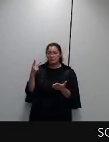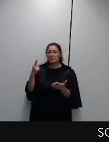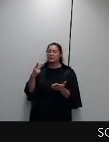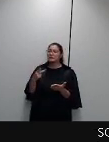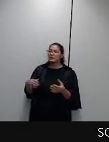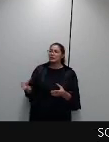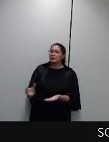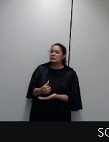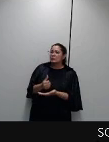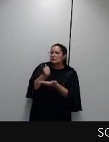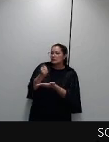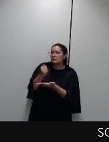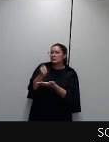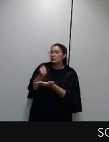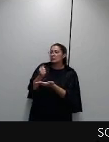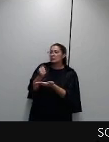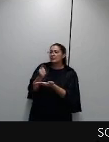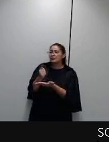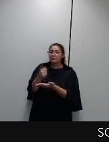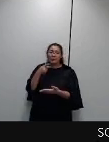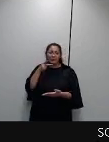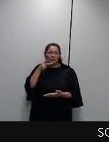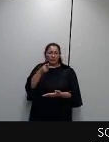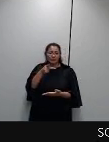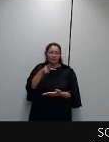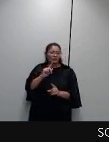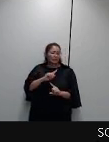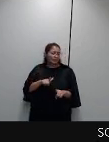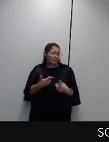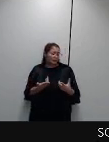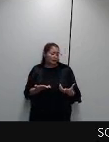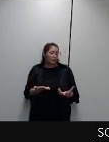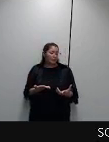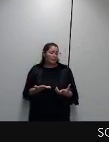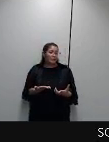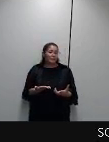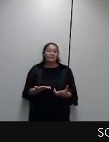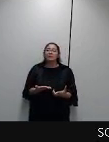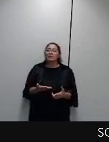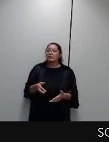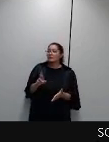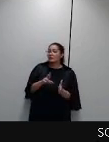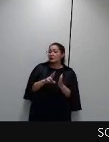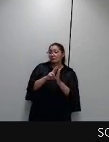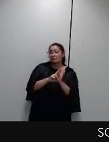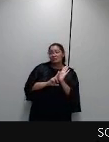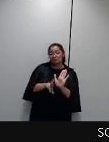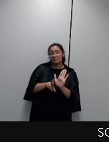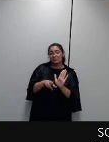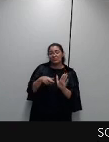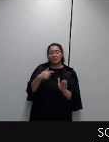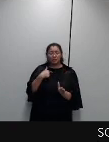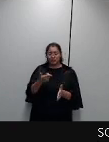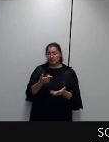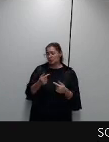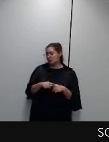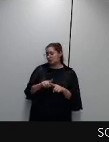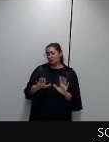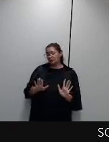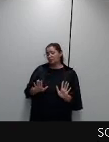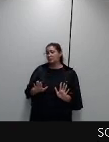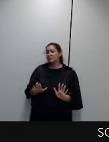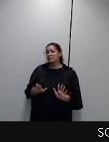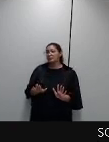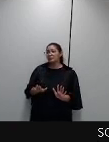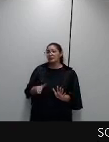é o tribunal disse que eu não fui eu não foi e sóbis ouvido regularmente Não foi Vai no meu